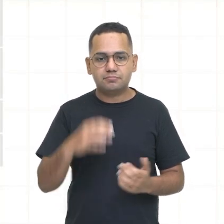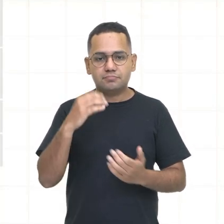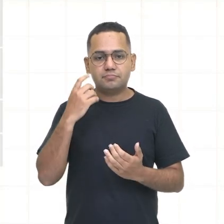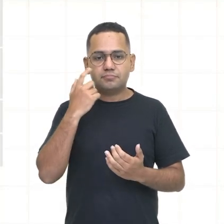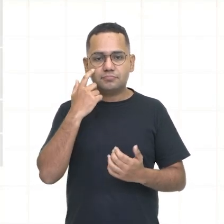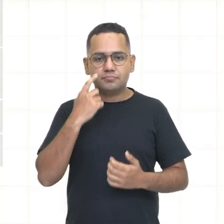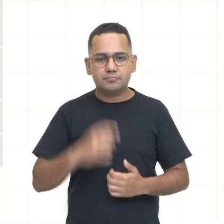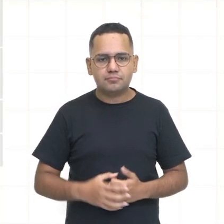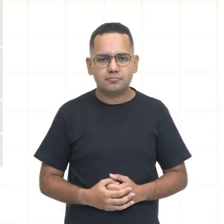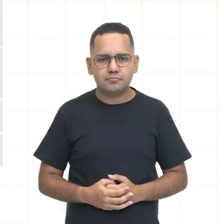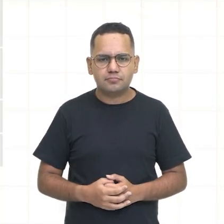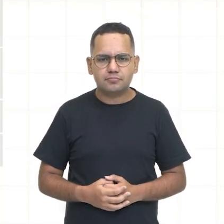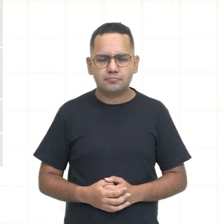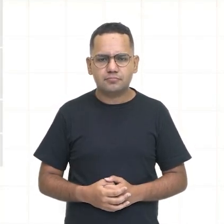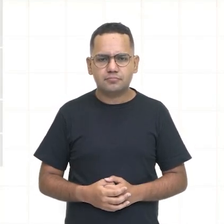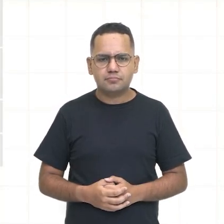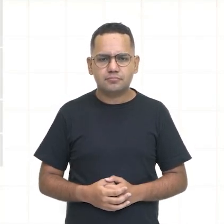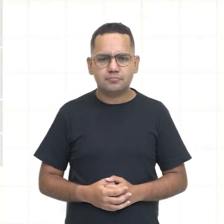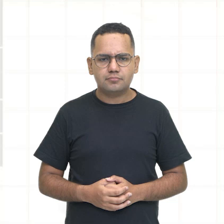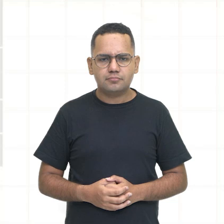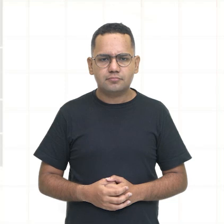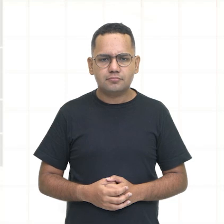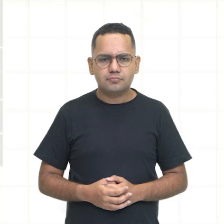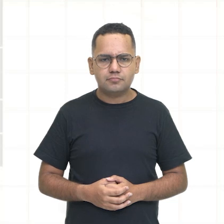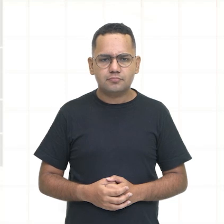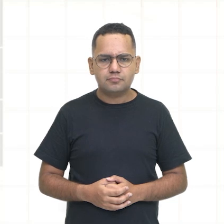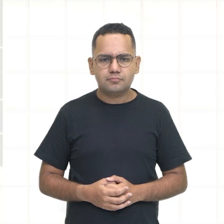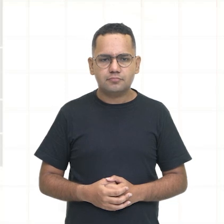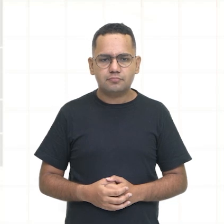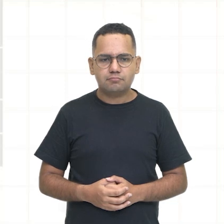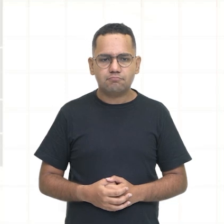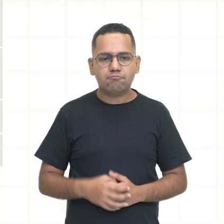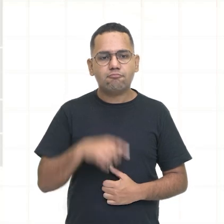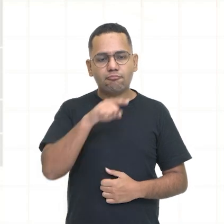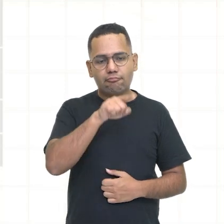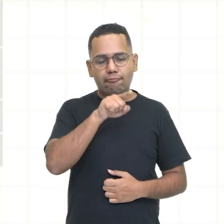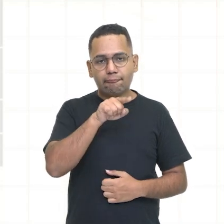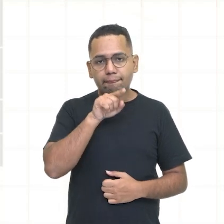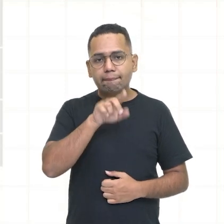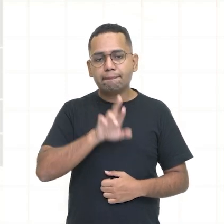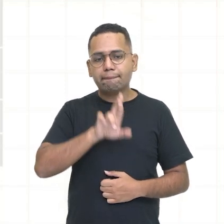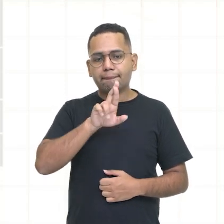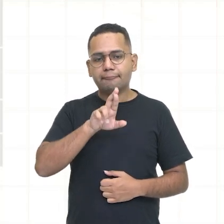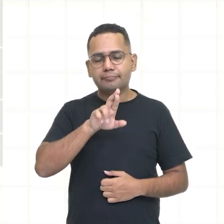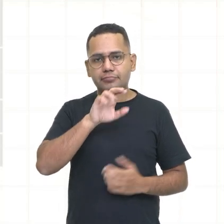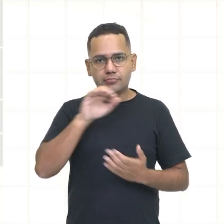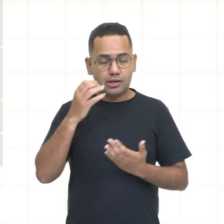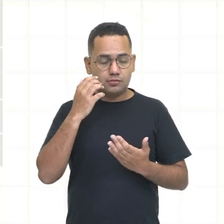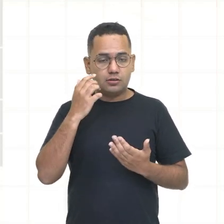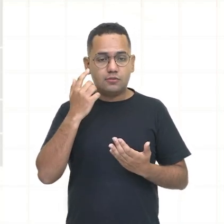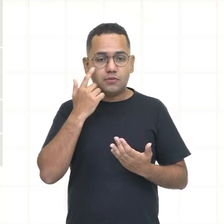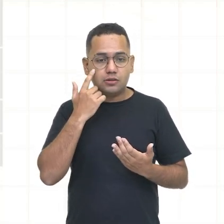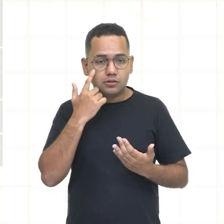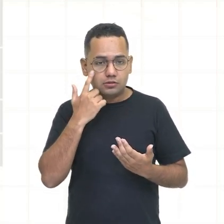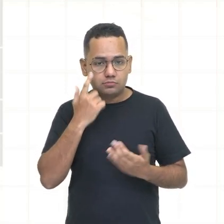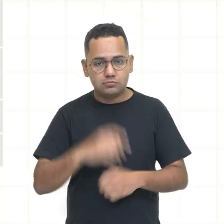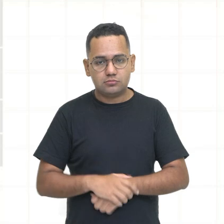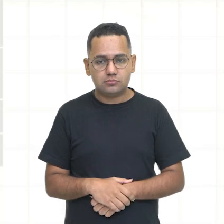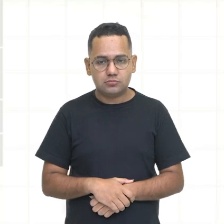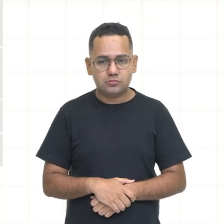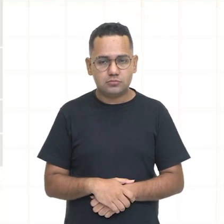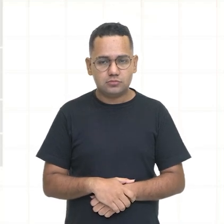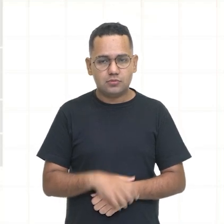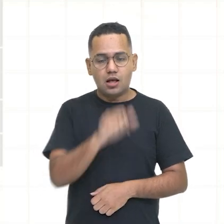Brasileira. O principal líder da ANL era o seu Luiz Carlos Prestes. E o principal líder